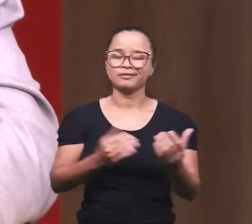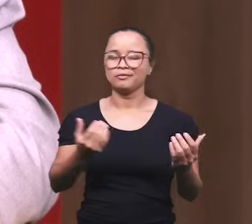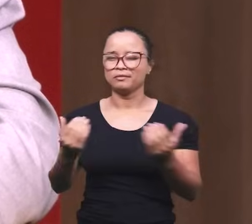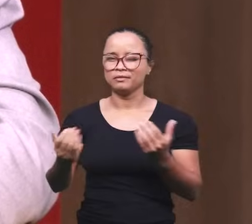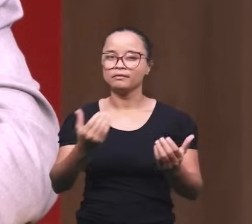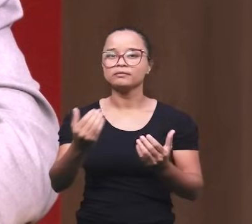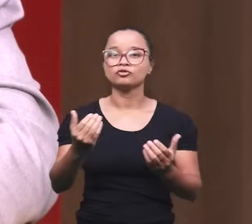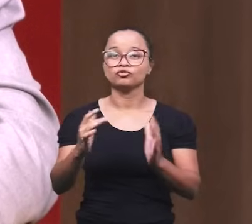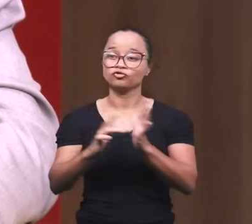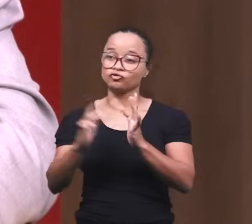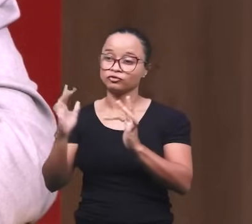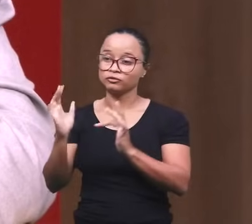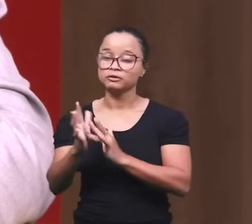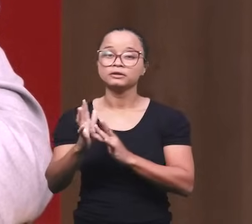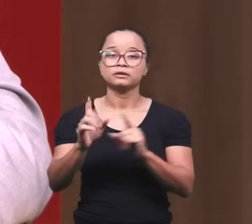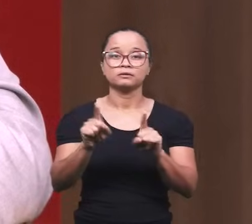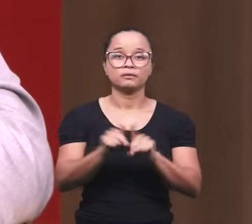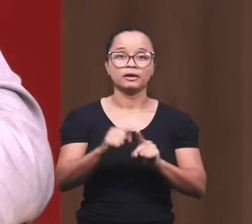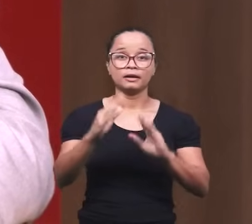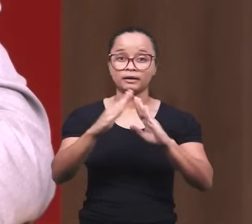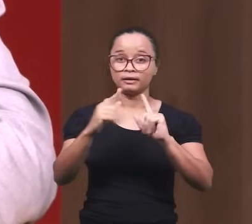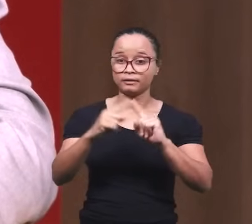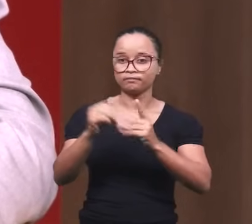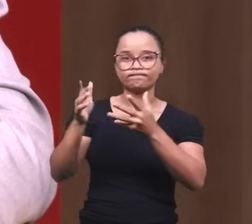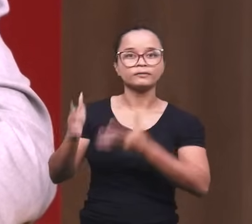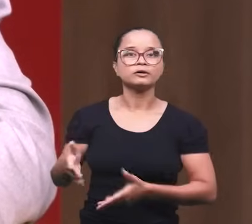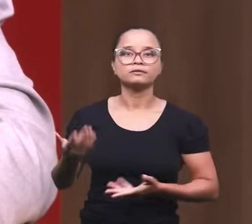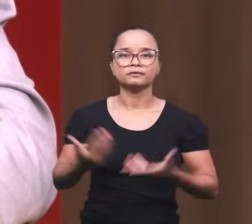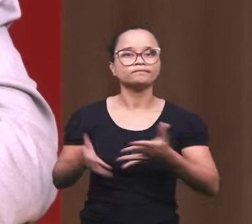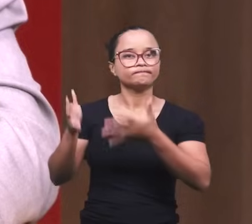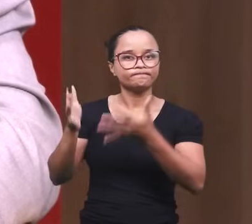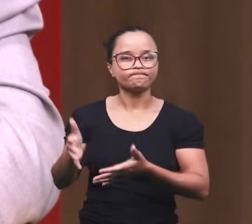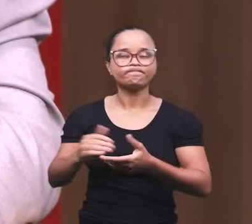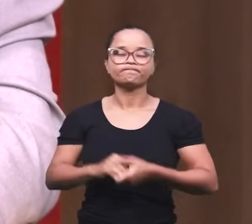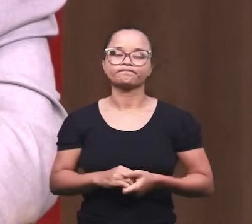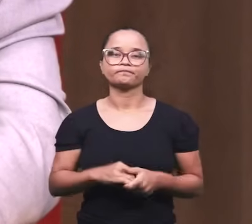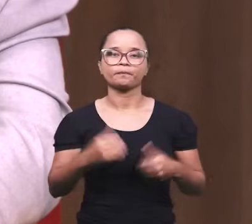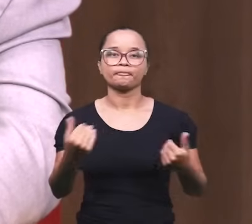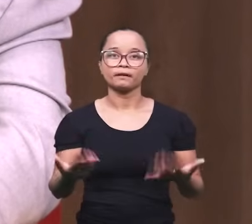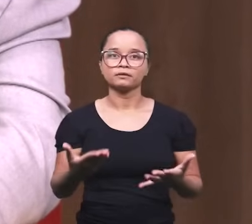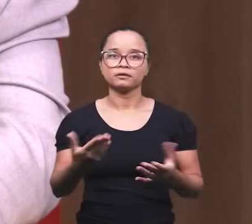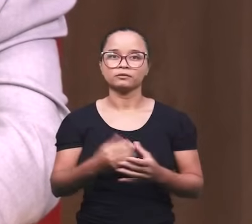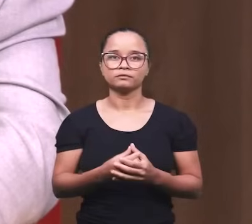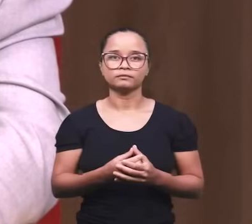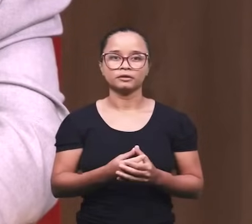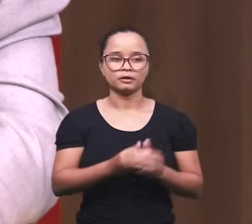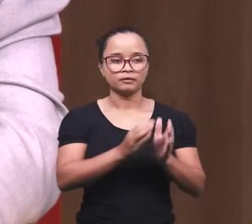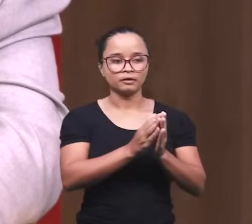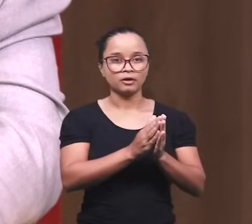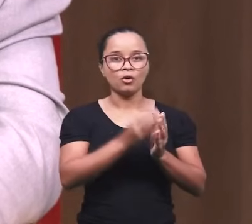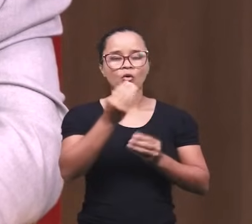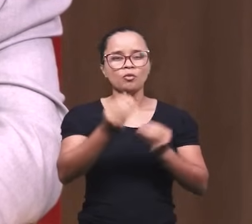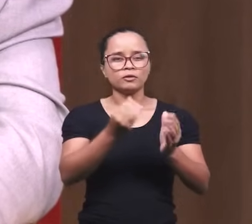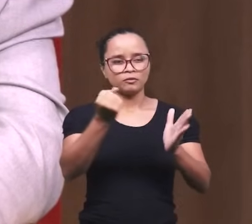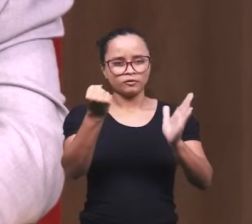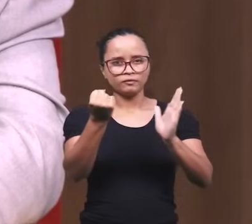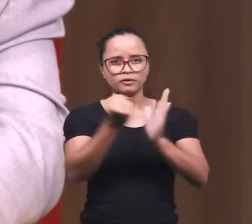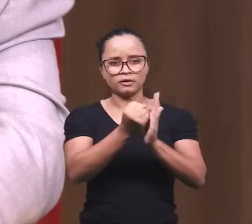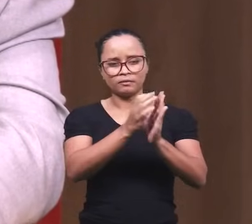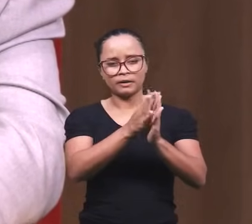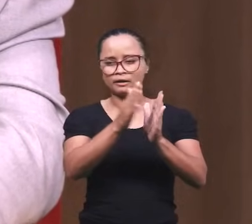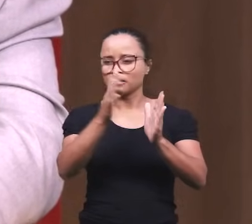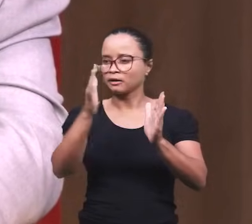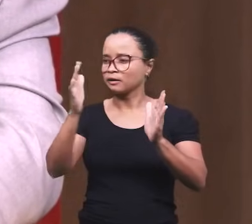eh mas do ponto de vista da família mesmo ampliando E desde a origem como é que a gente pode ver esses